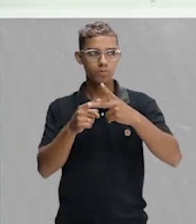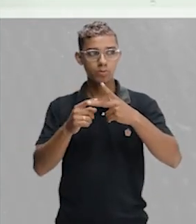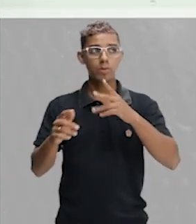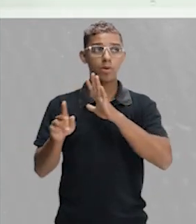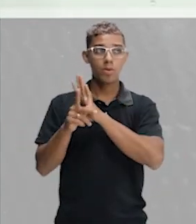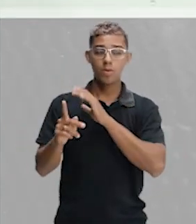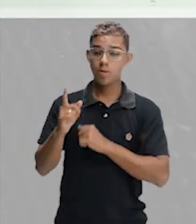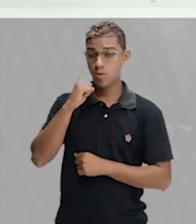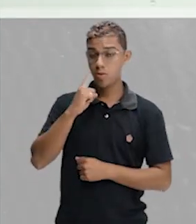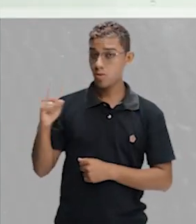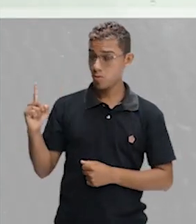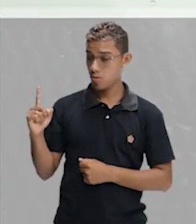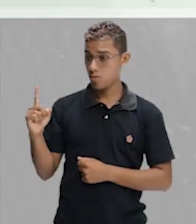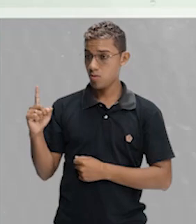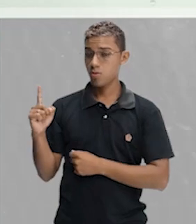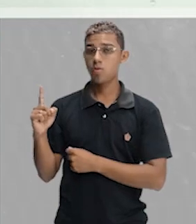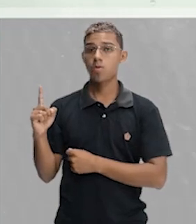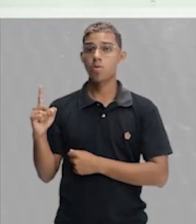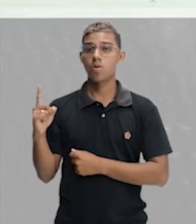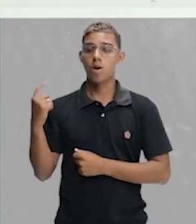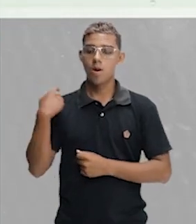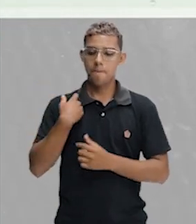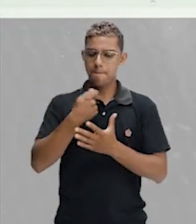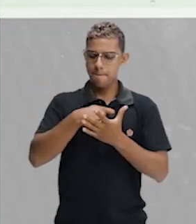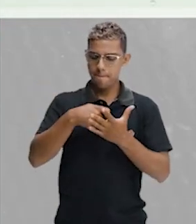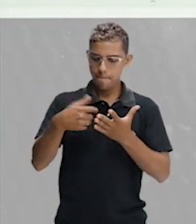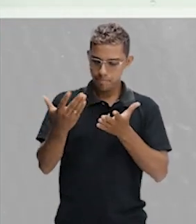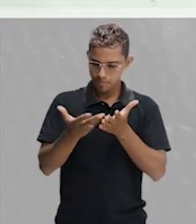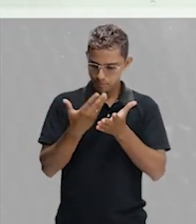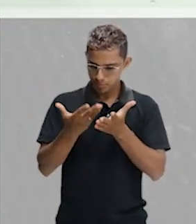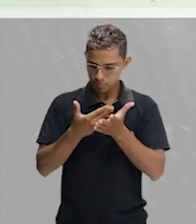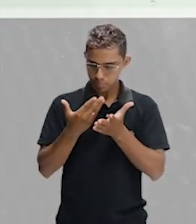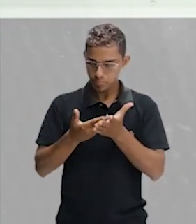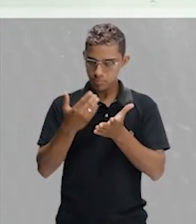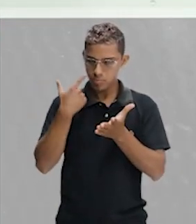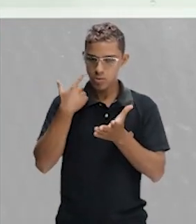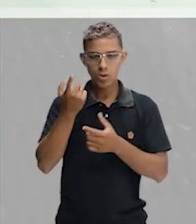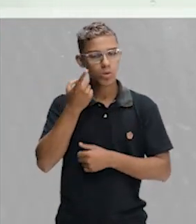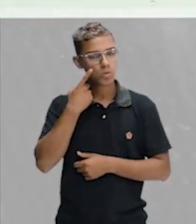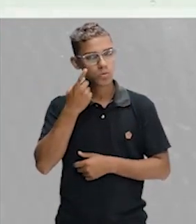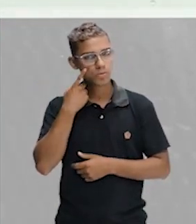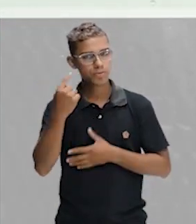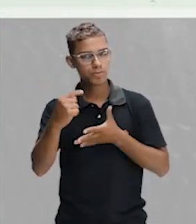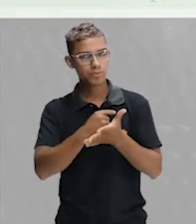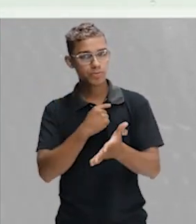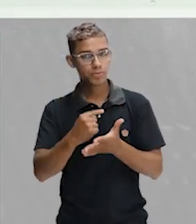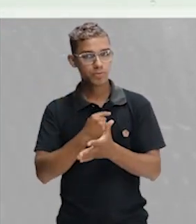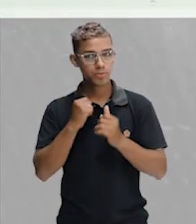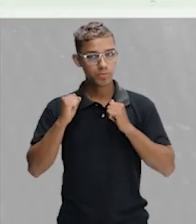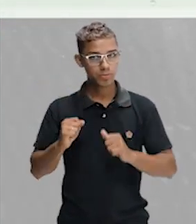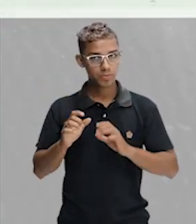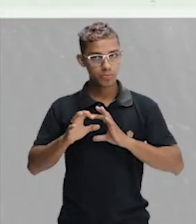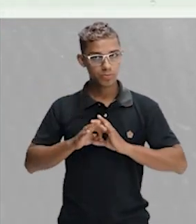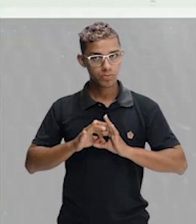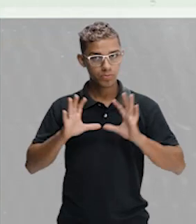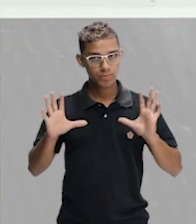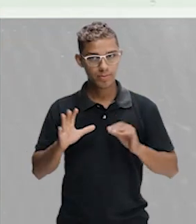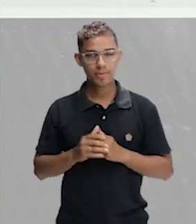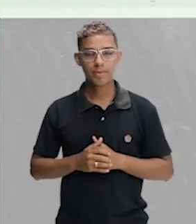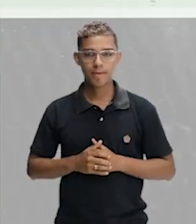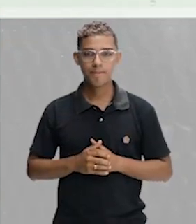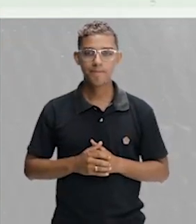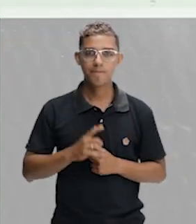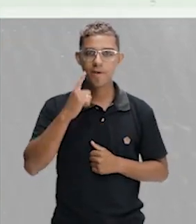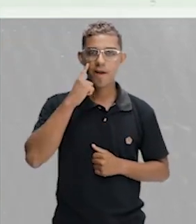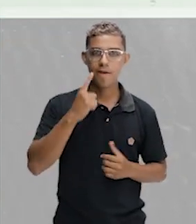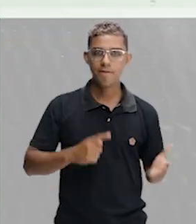tem o caderno faça as anotações aí para poder tirar suas dúvidas depois beleza então vamos comigo galera antes de